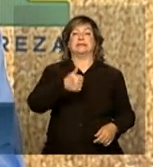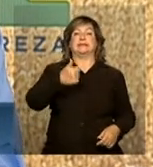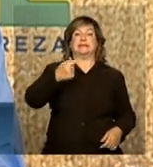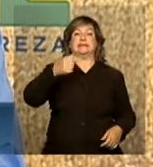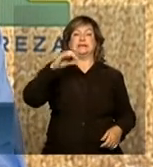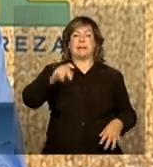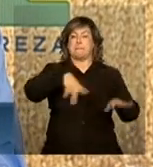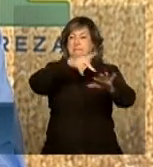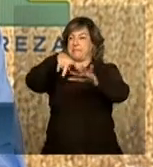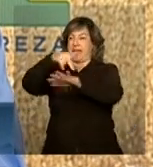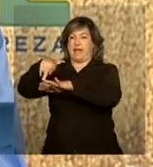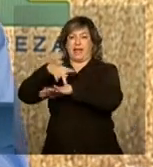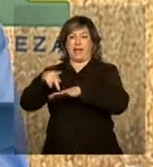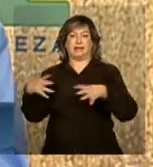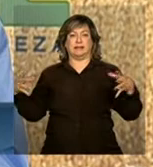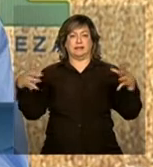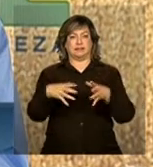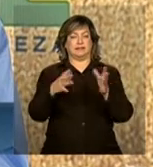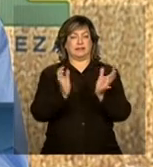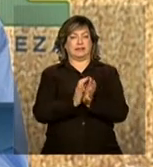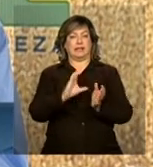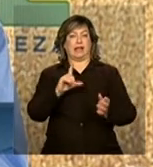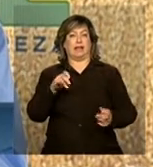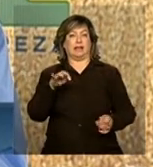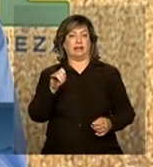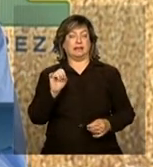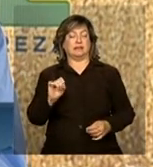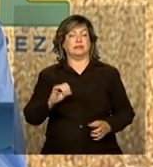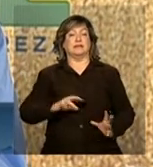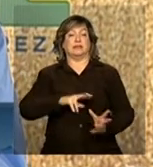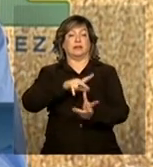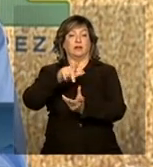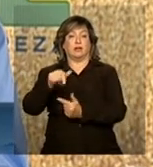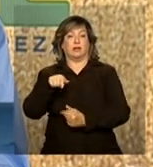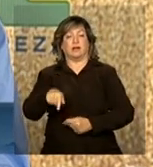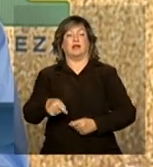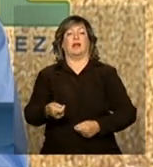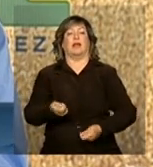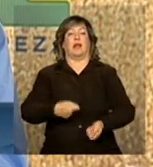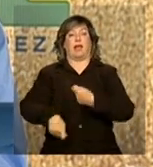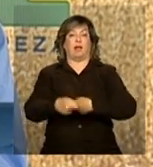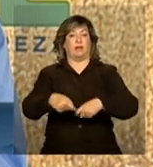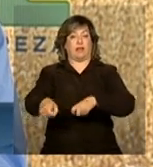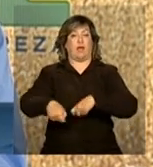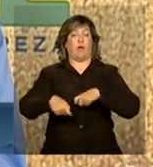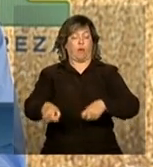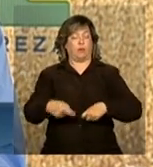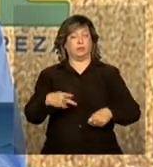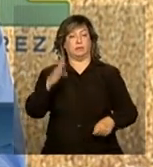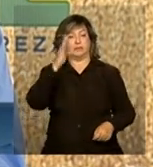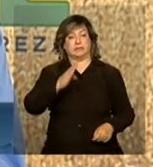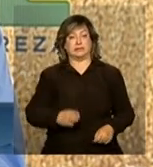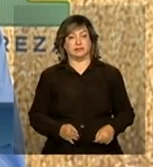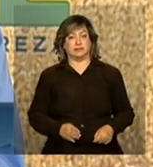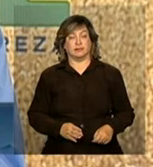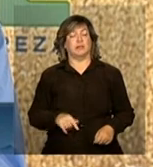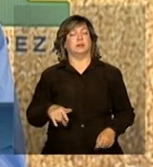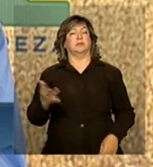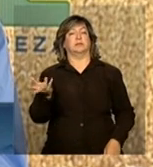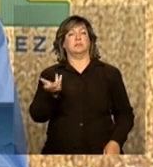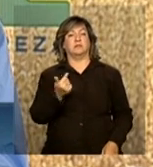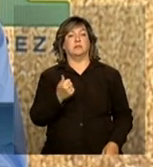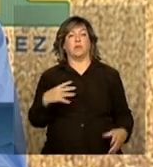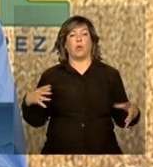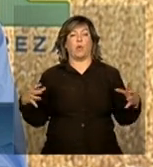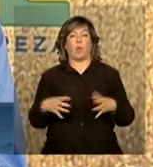integram a carteira de clientes internacionais do agronegócio brasileiro. O excelente trabalho de comunicação do nosso corpo